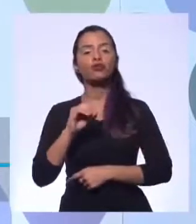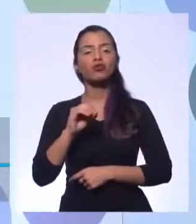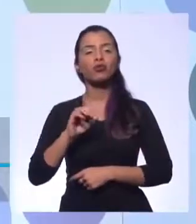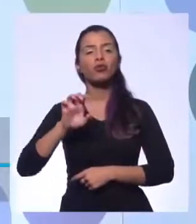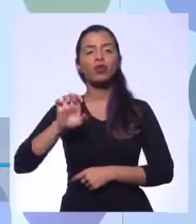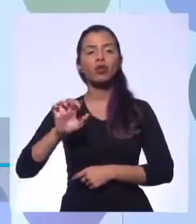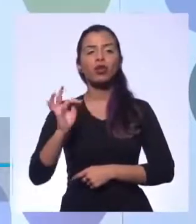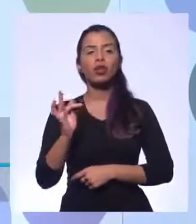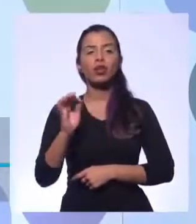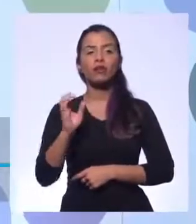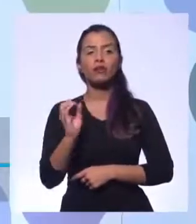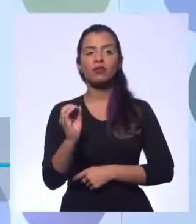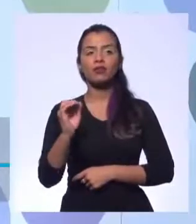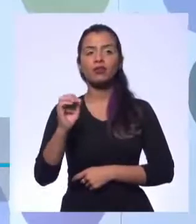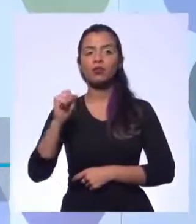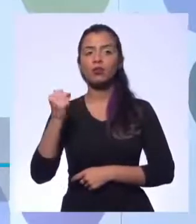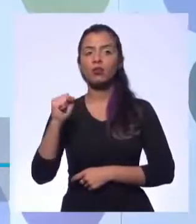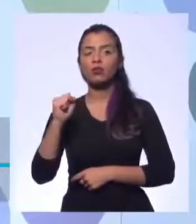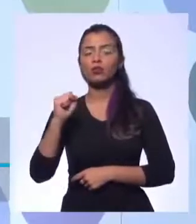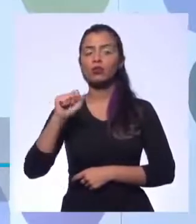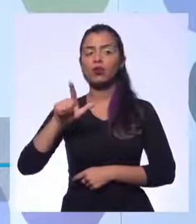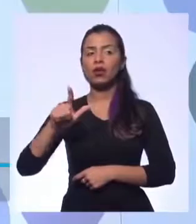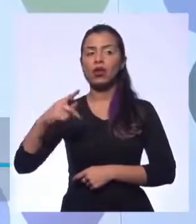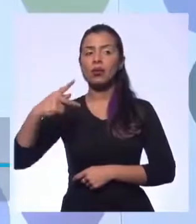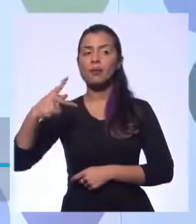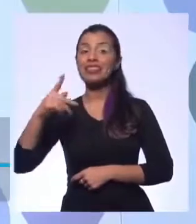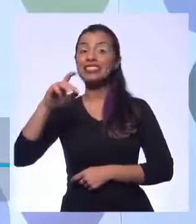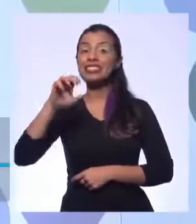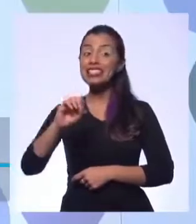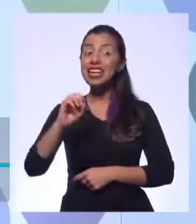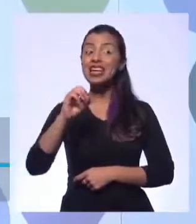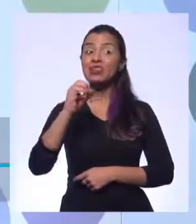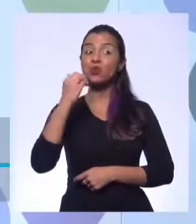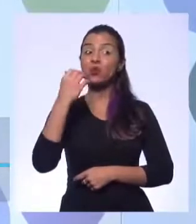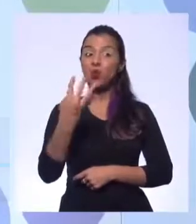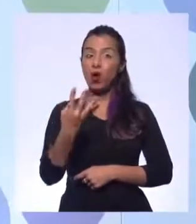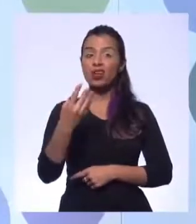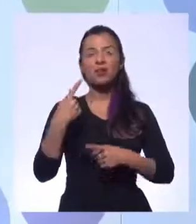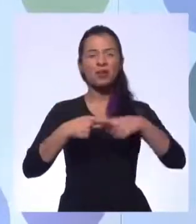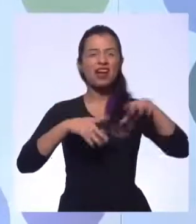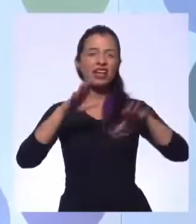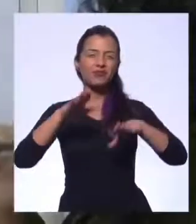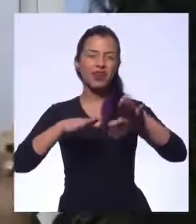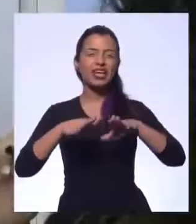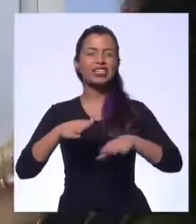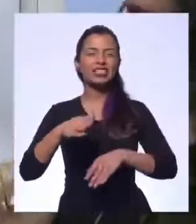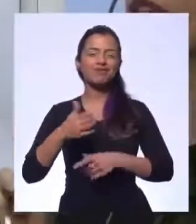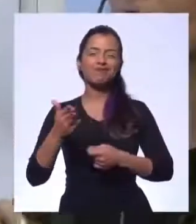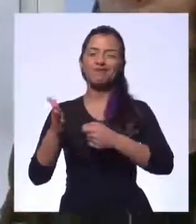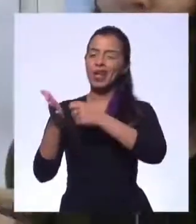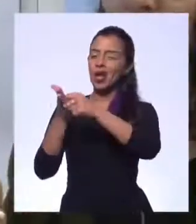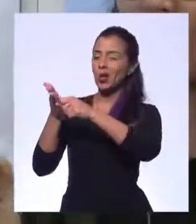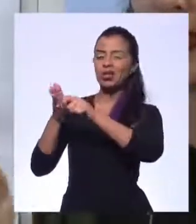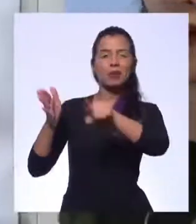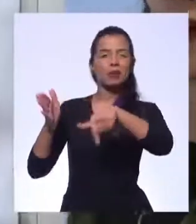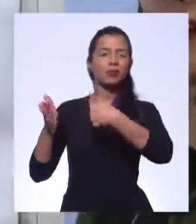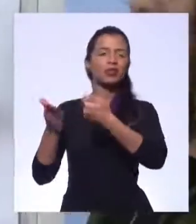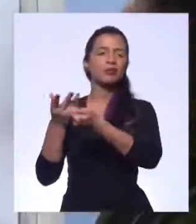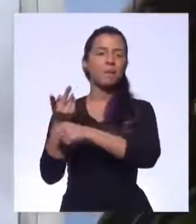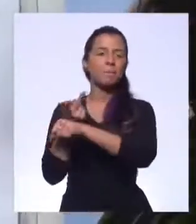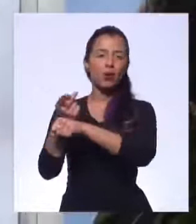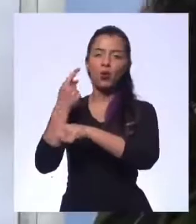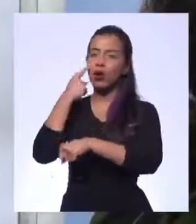EF08LP, e aí é 04, porque tem vários alunos que anotam, né, Dani? Sim. E aí depois eles podem procurar lá,